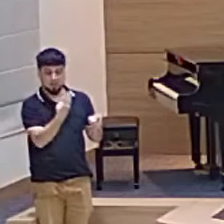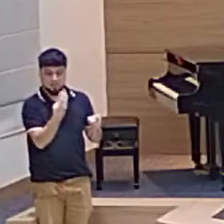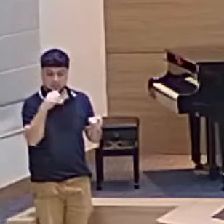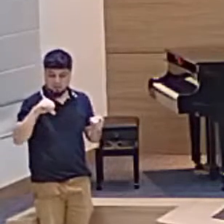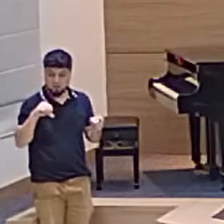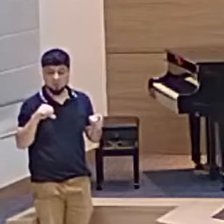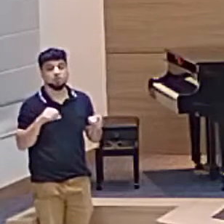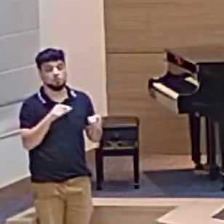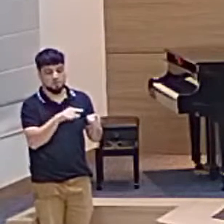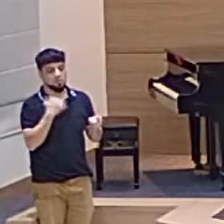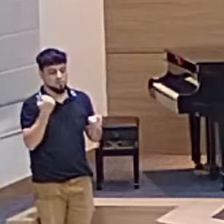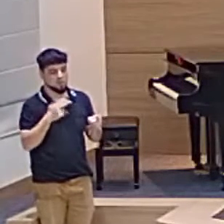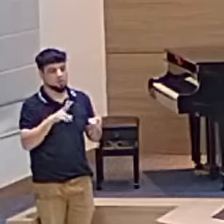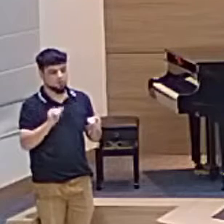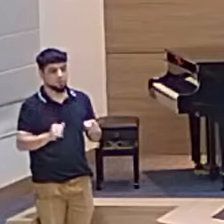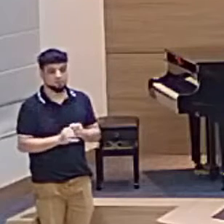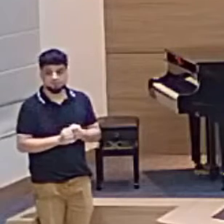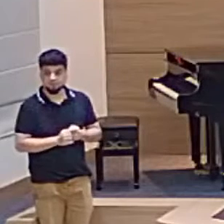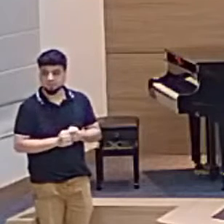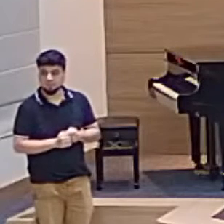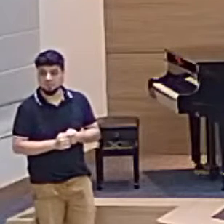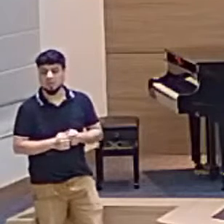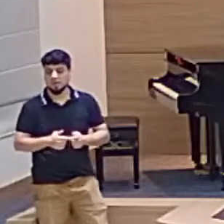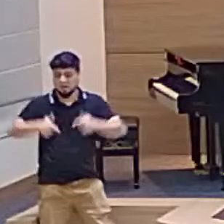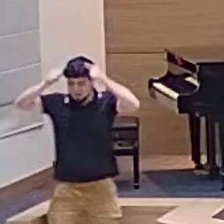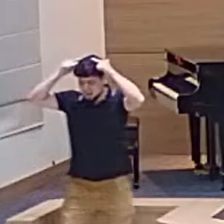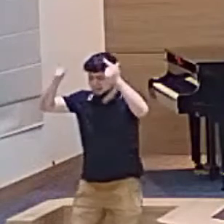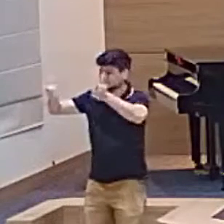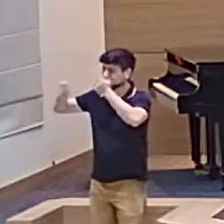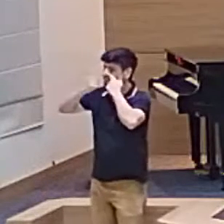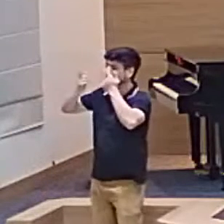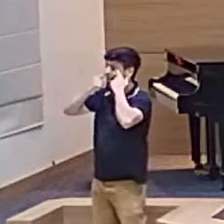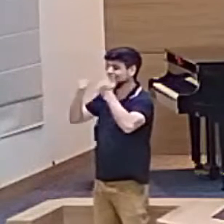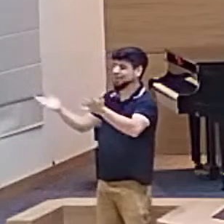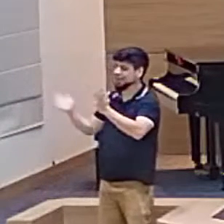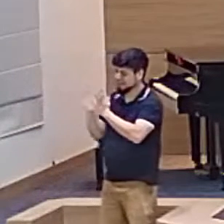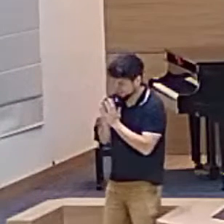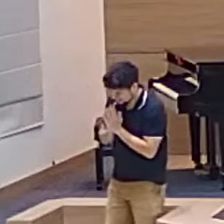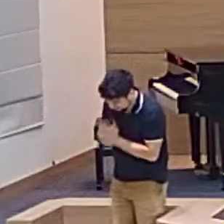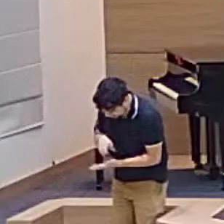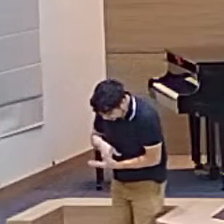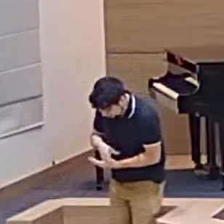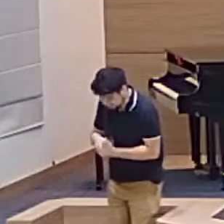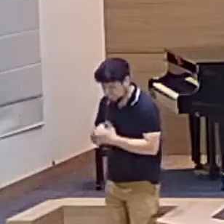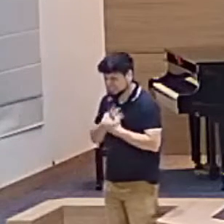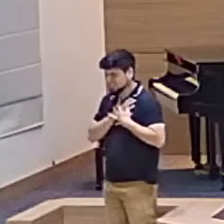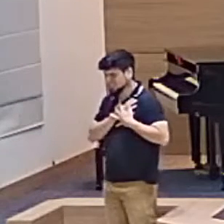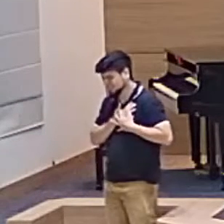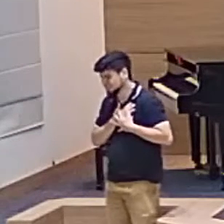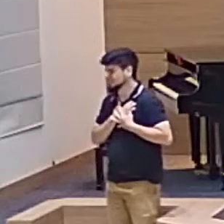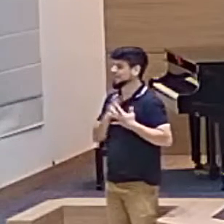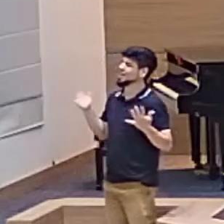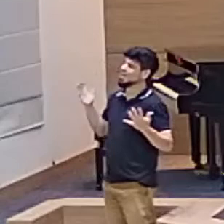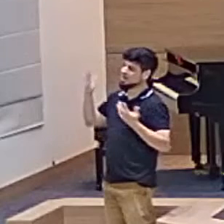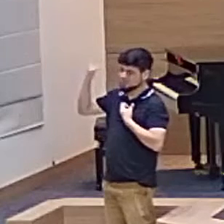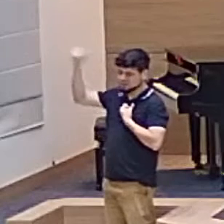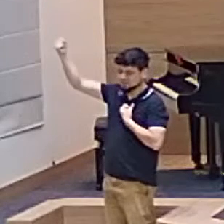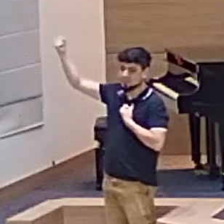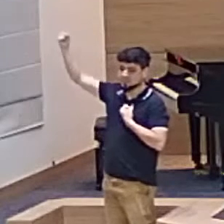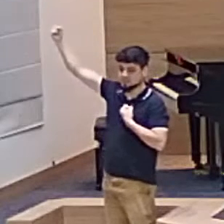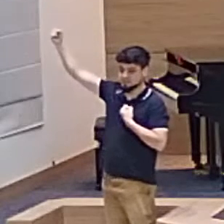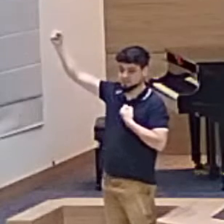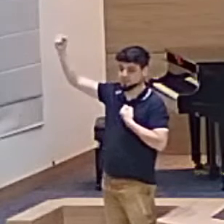chorar começa a chorar prantear e colocar para Deus uma oração das mais legítimas e autênticas que nós temos a Bíblia